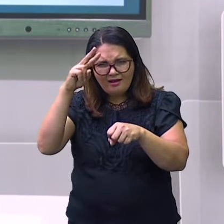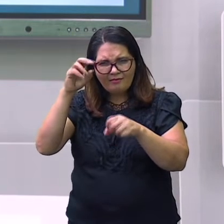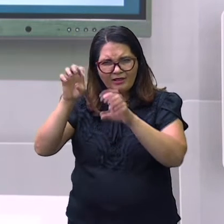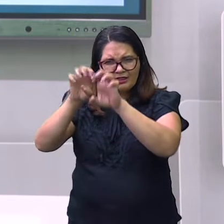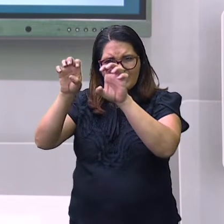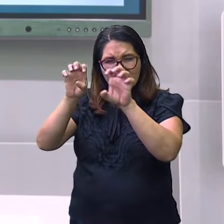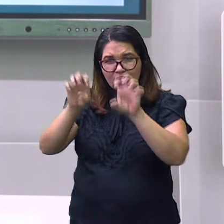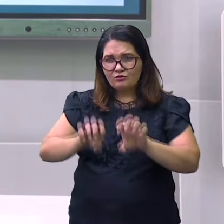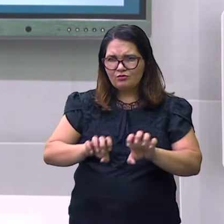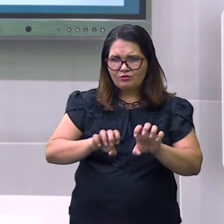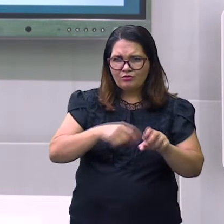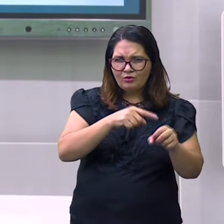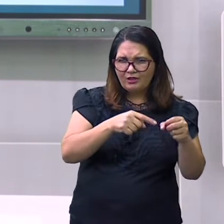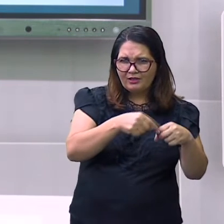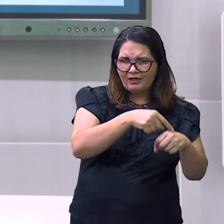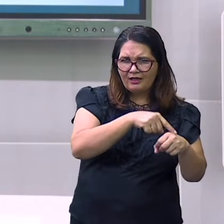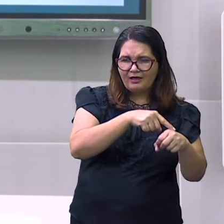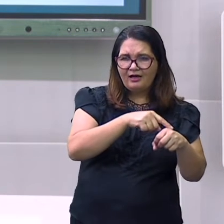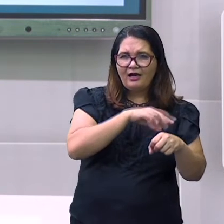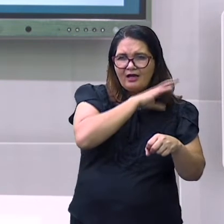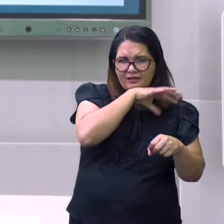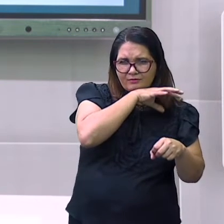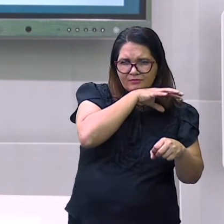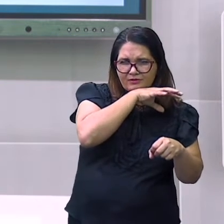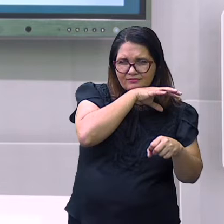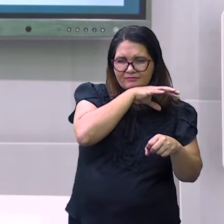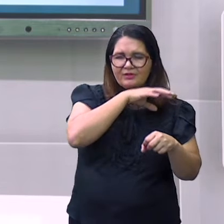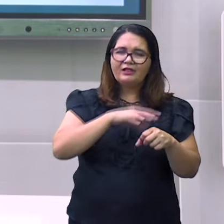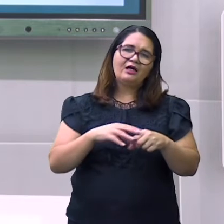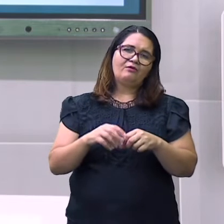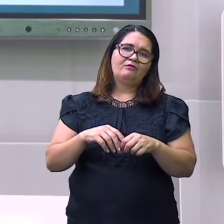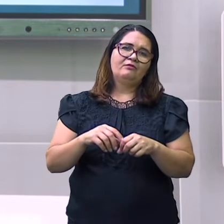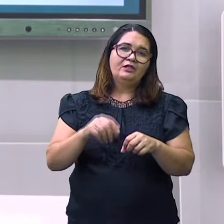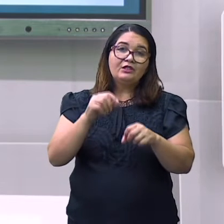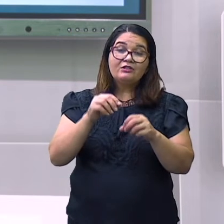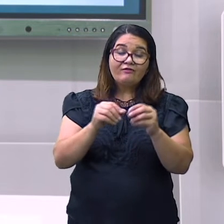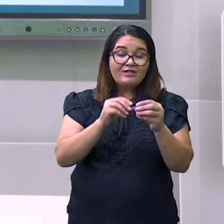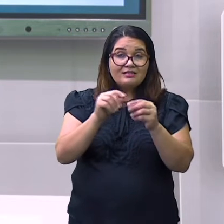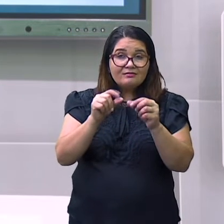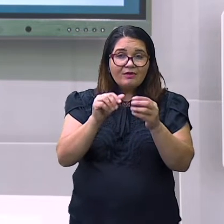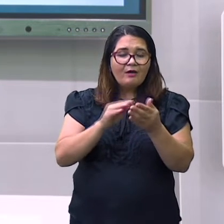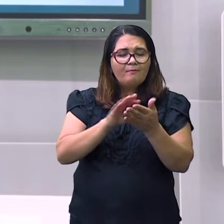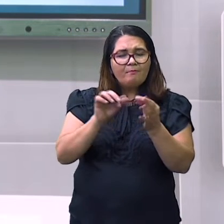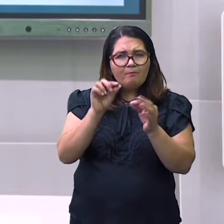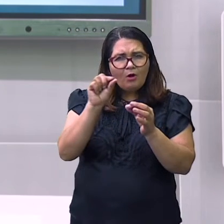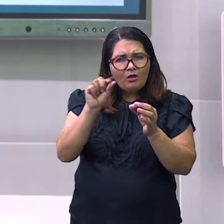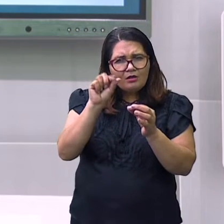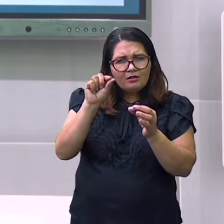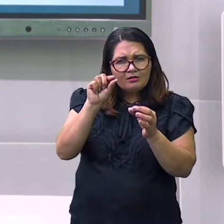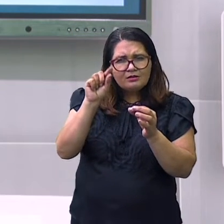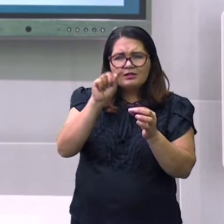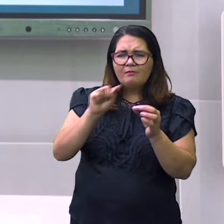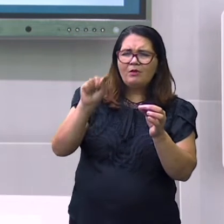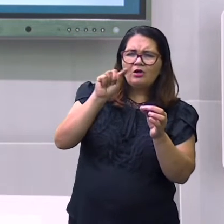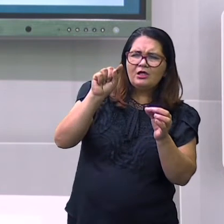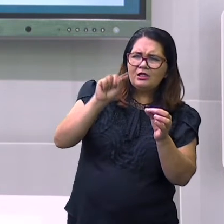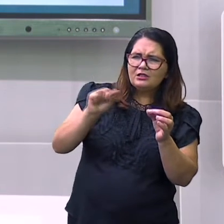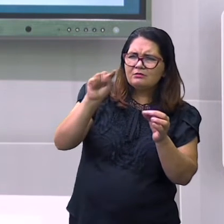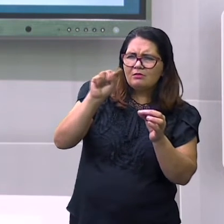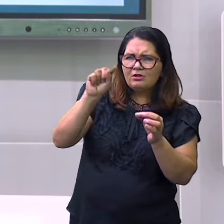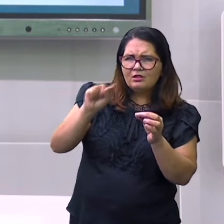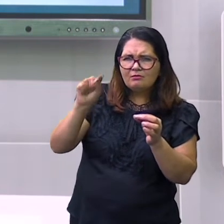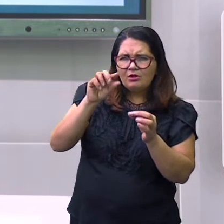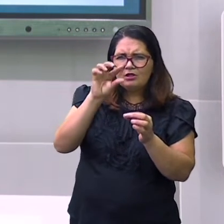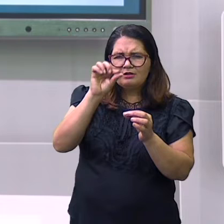estrutura também animal. Várias bolinhas. E estas bolinhas,